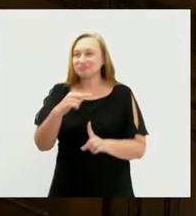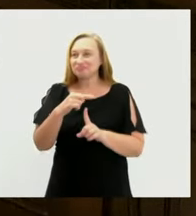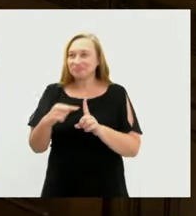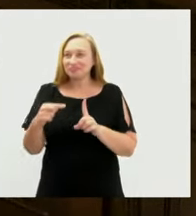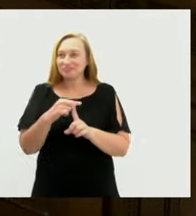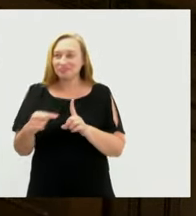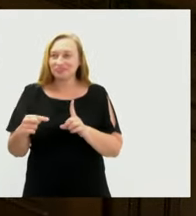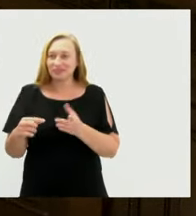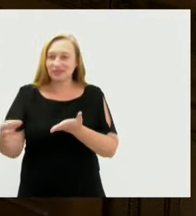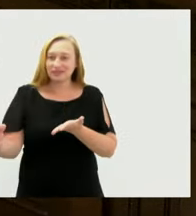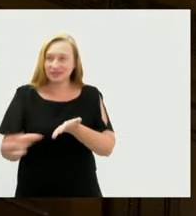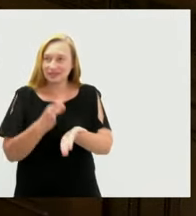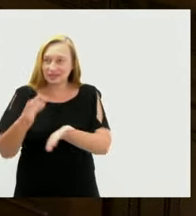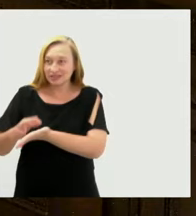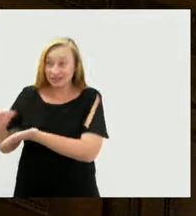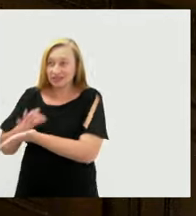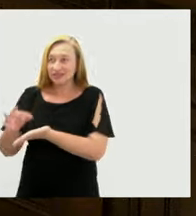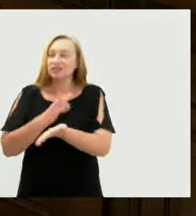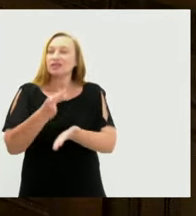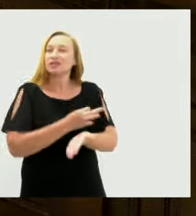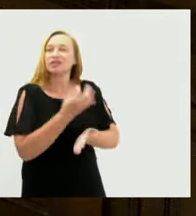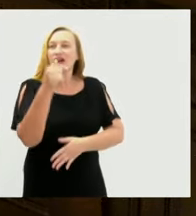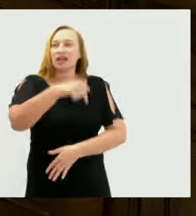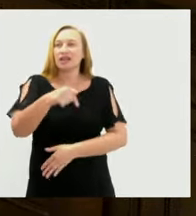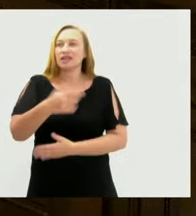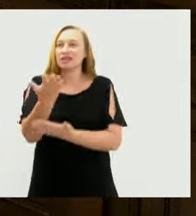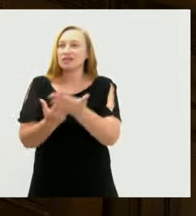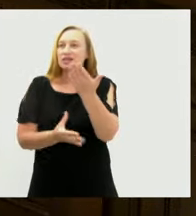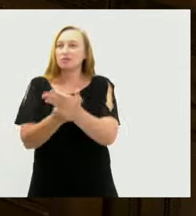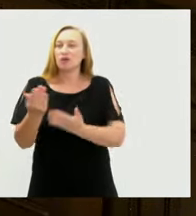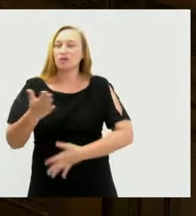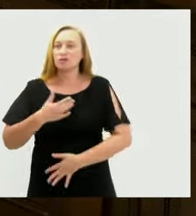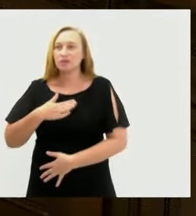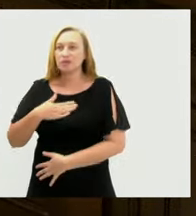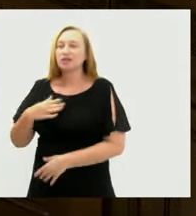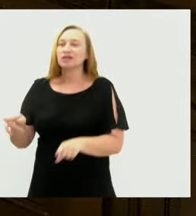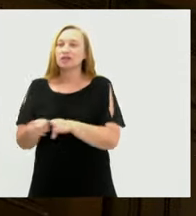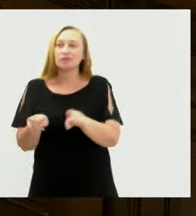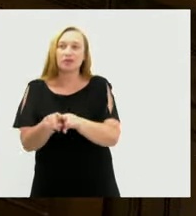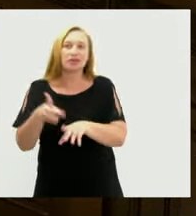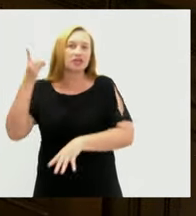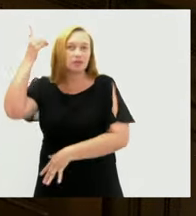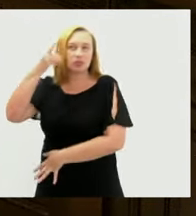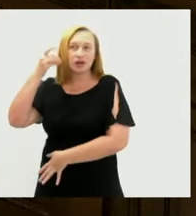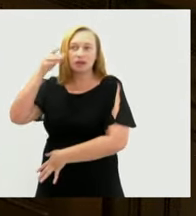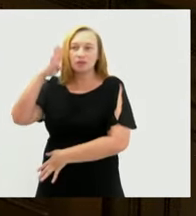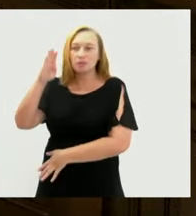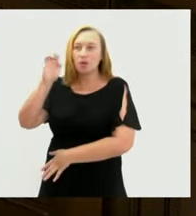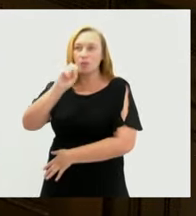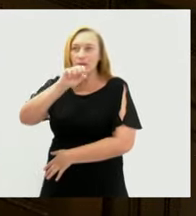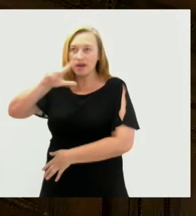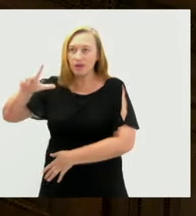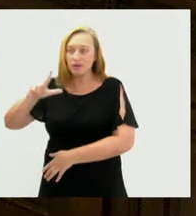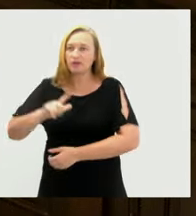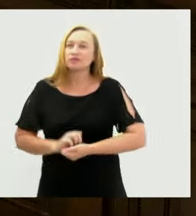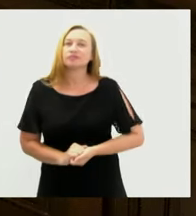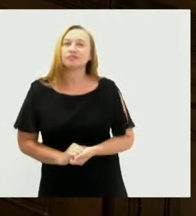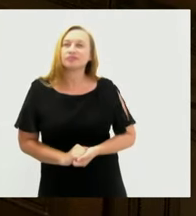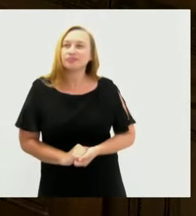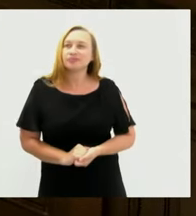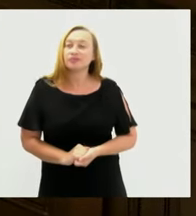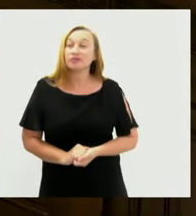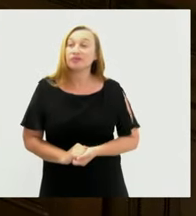das assinaturas que estão aqui em nossas mãos, minha e do deputado Poubel, que vai dar ensejo a uma